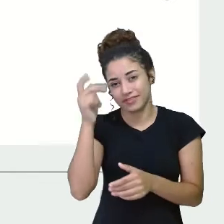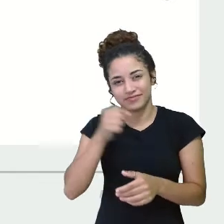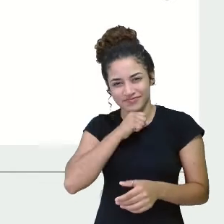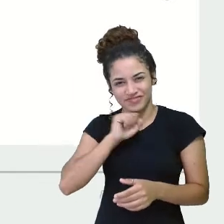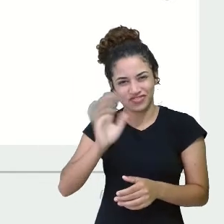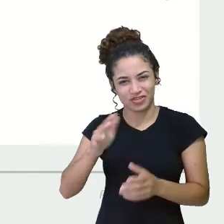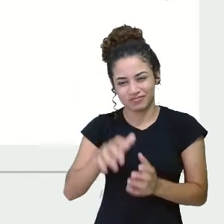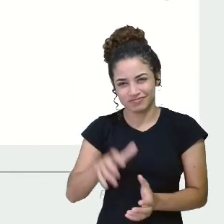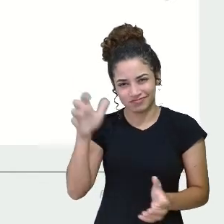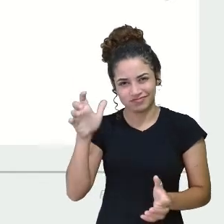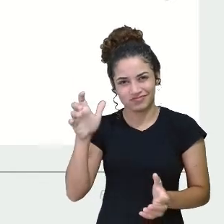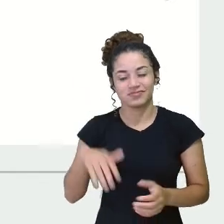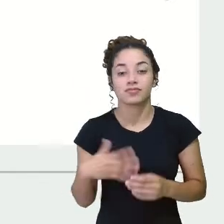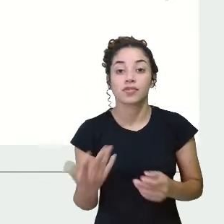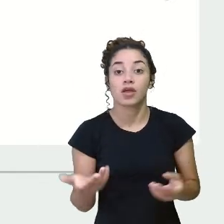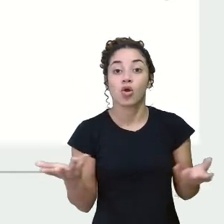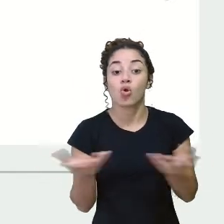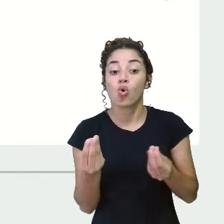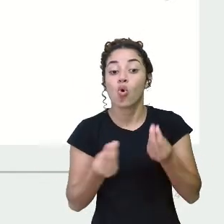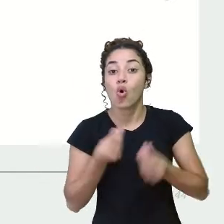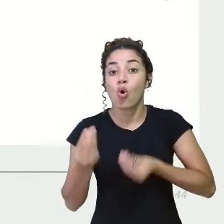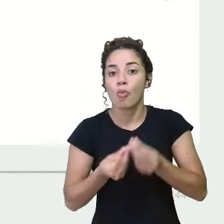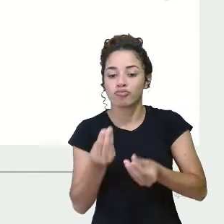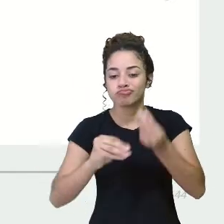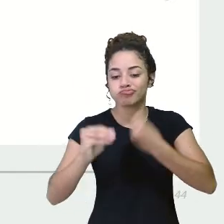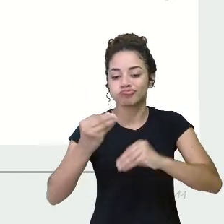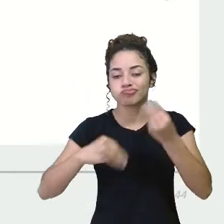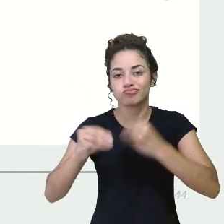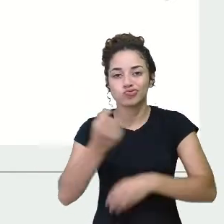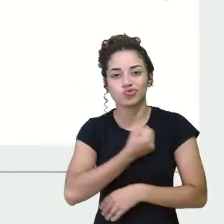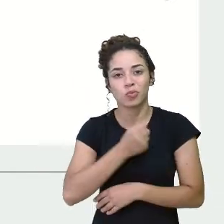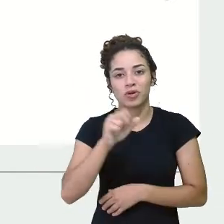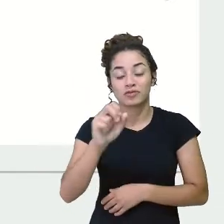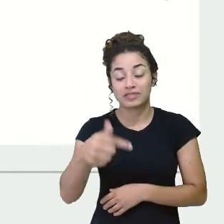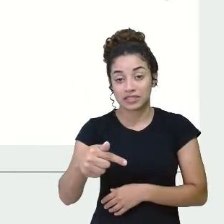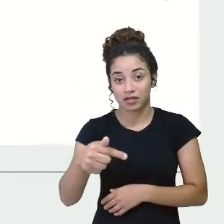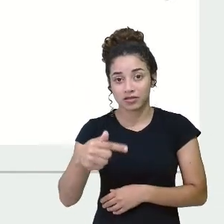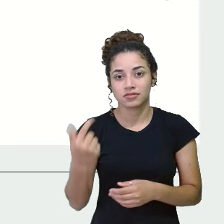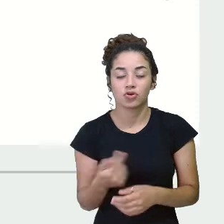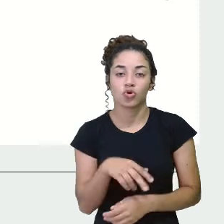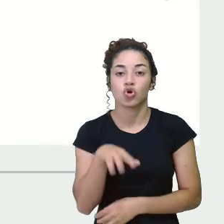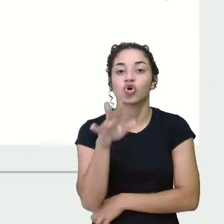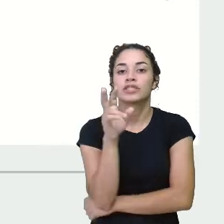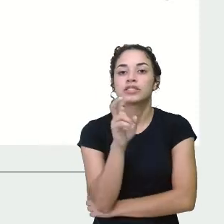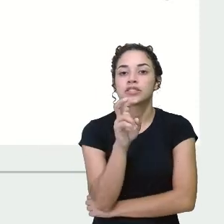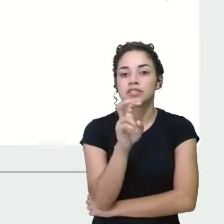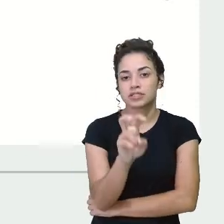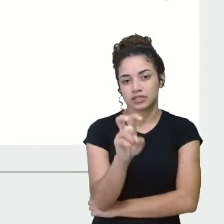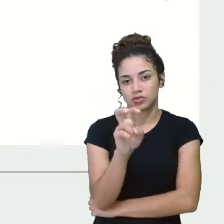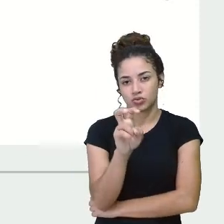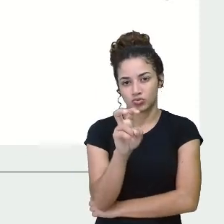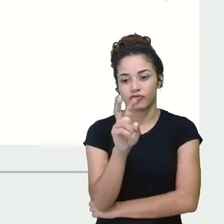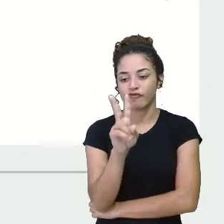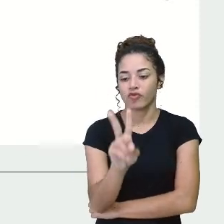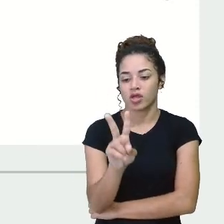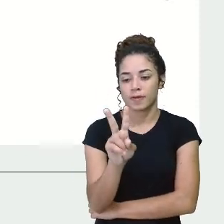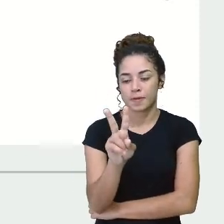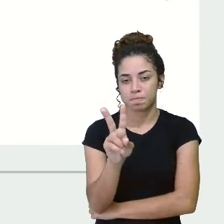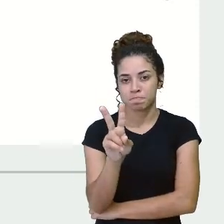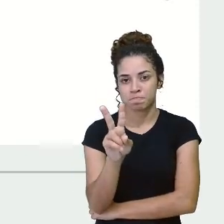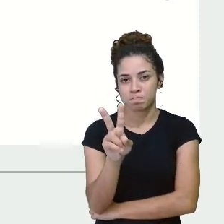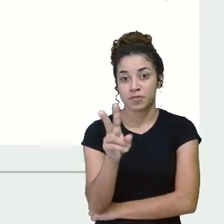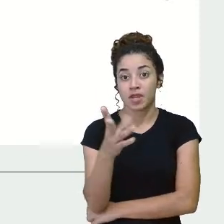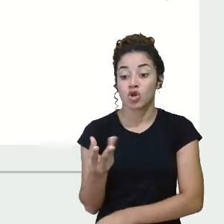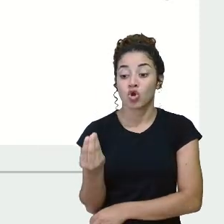7 para este menino V. O 5, o V, adiantou-se a seu lado,